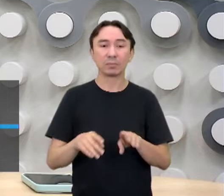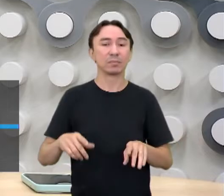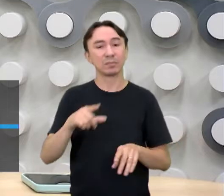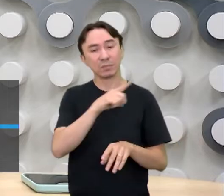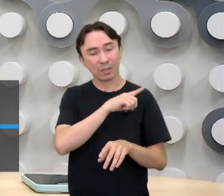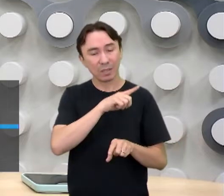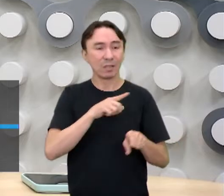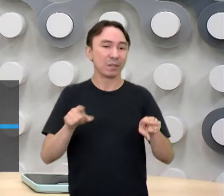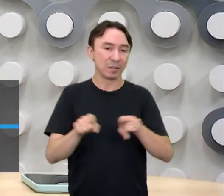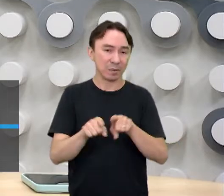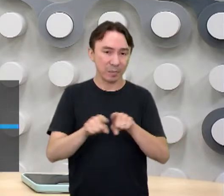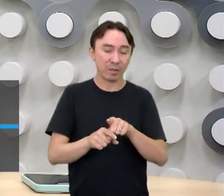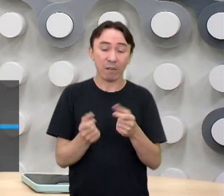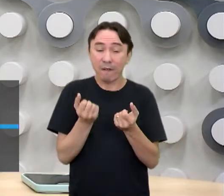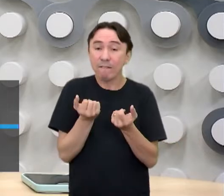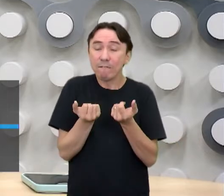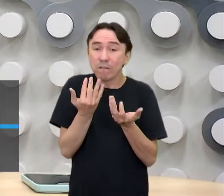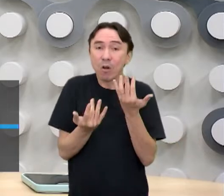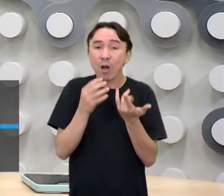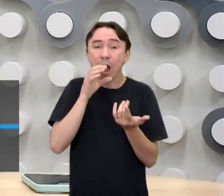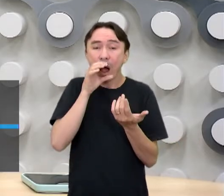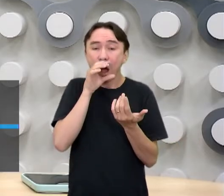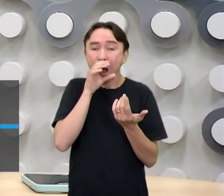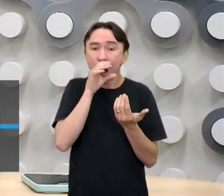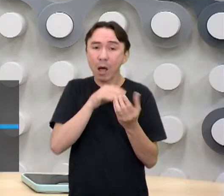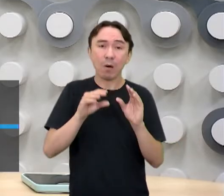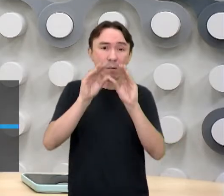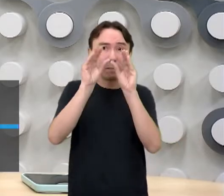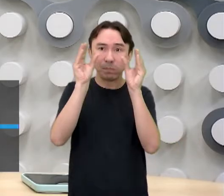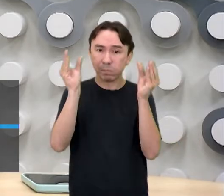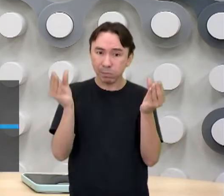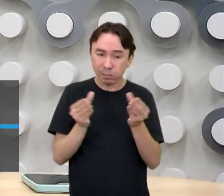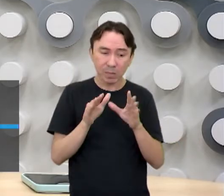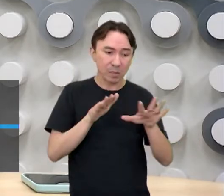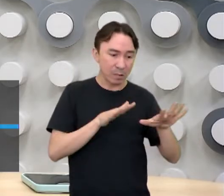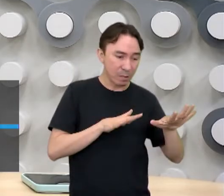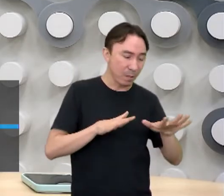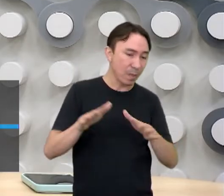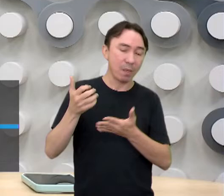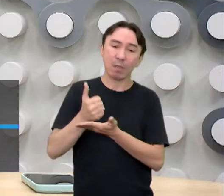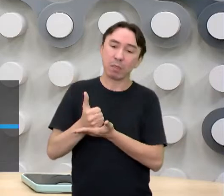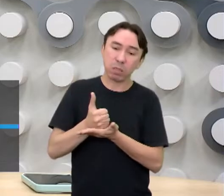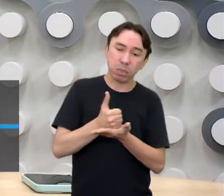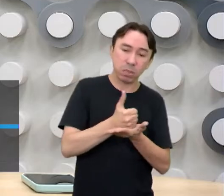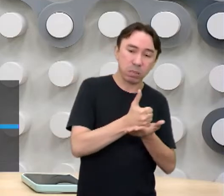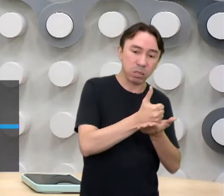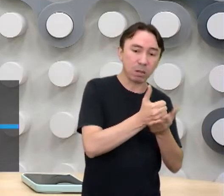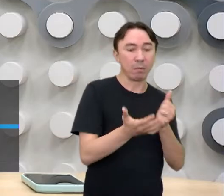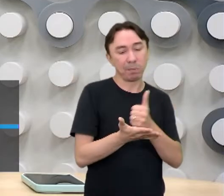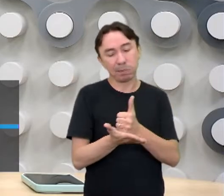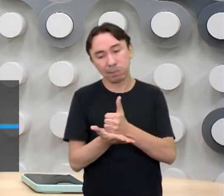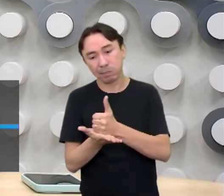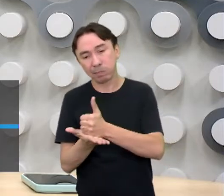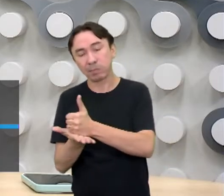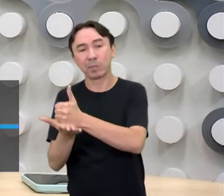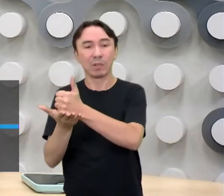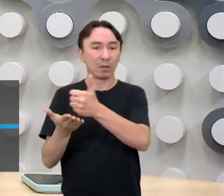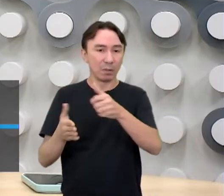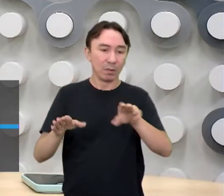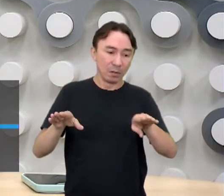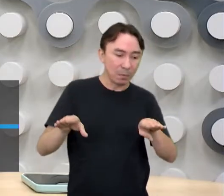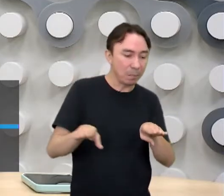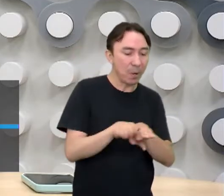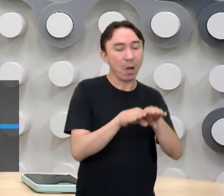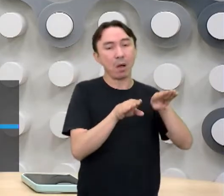lá fazendo esse movimento aí de que nós chamamos de corrente de convecção, e esse movimento aí contínuo dele faz com que